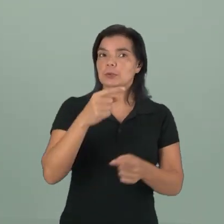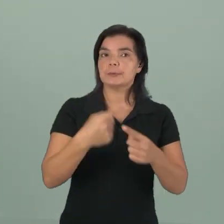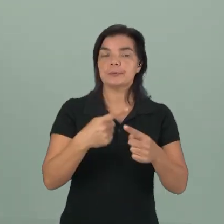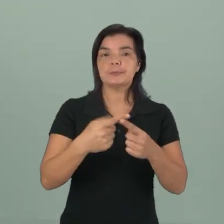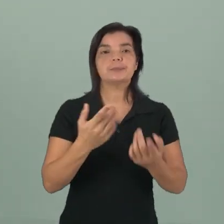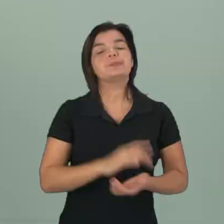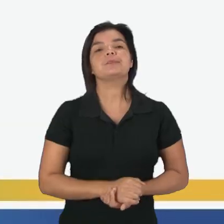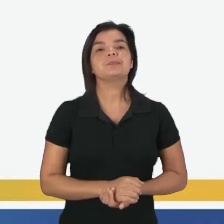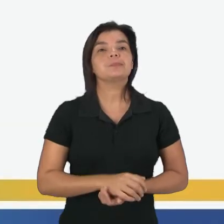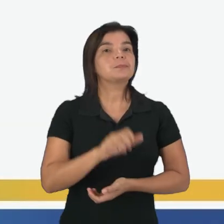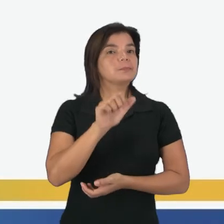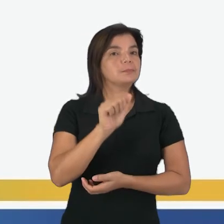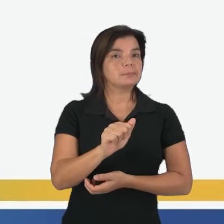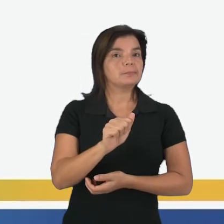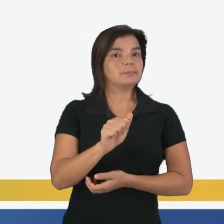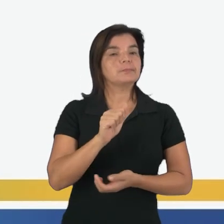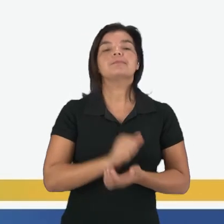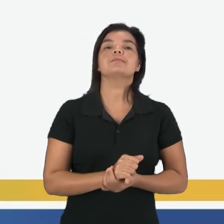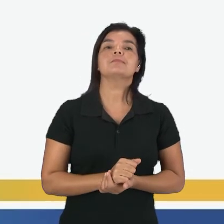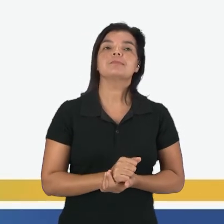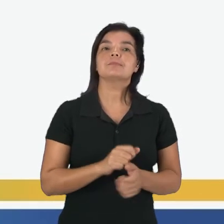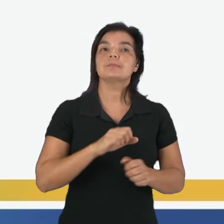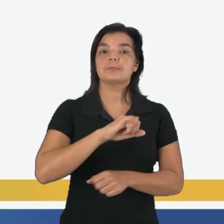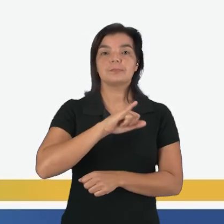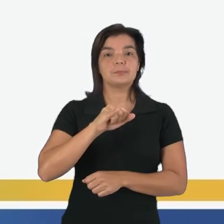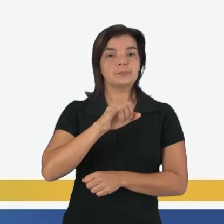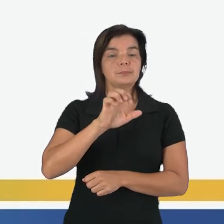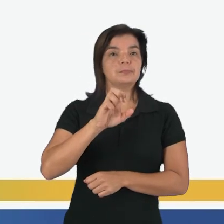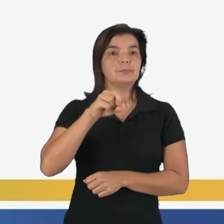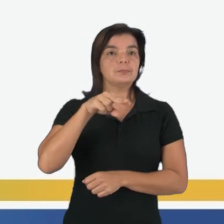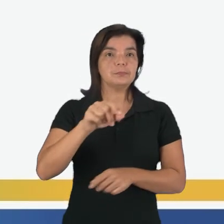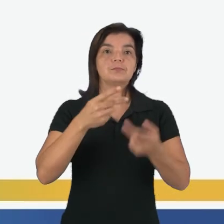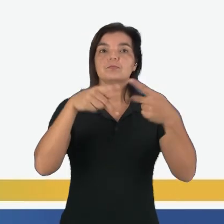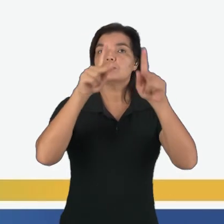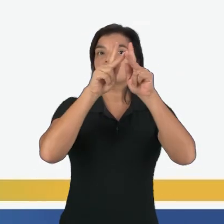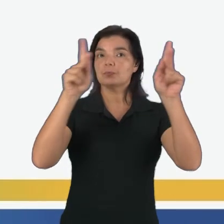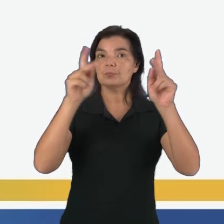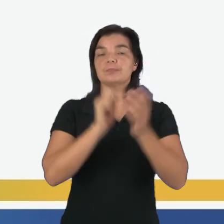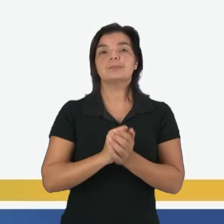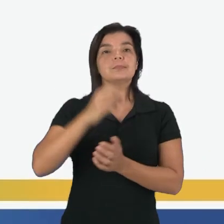vamos lá. A letra A, nós temos jeans, shopping